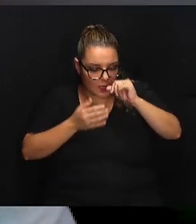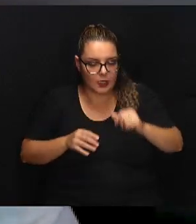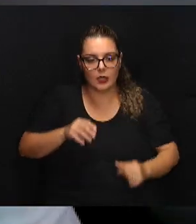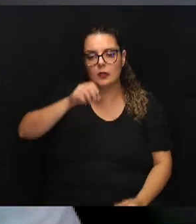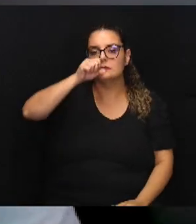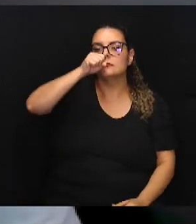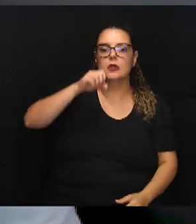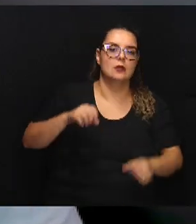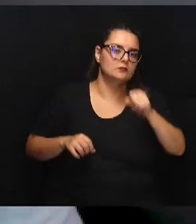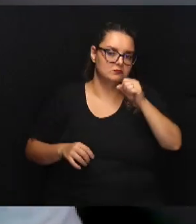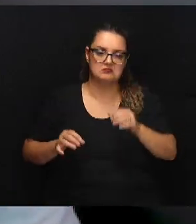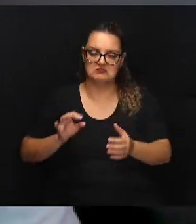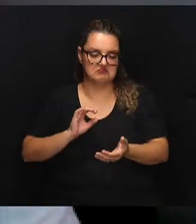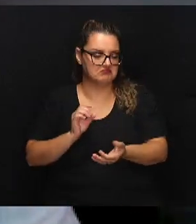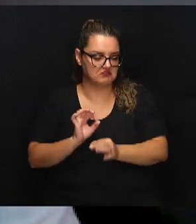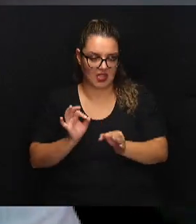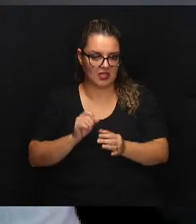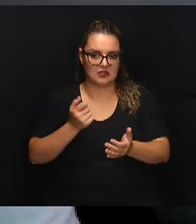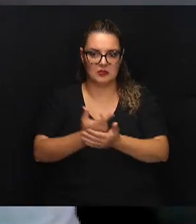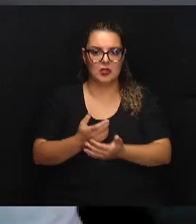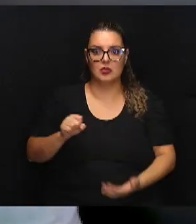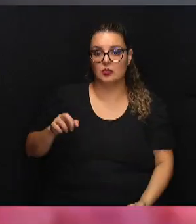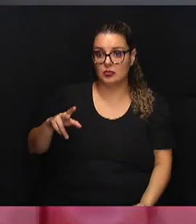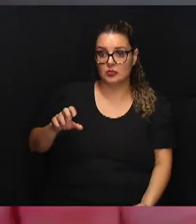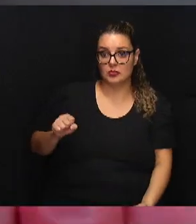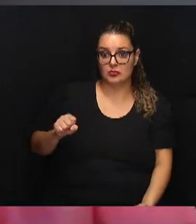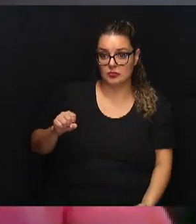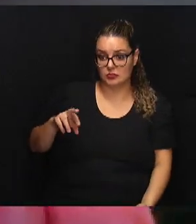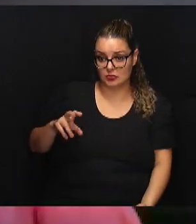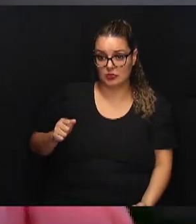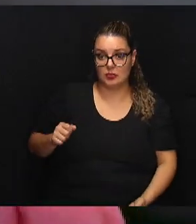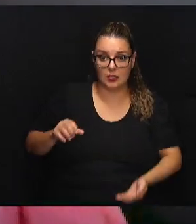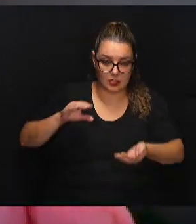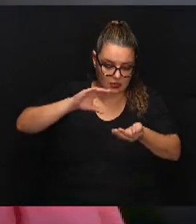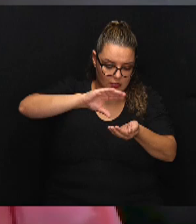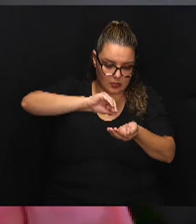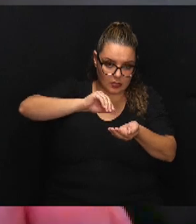comprar nada, você pode só adquirir o soro puro na farmácia e fazer uma conchinha com a